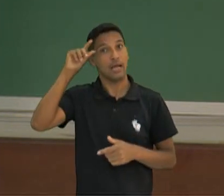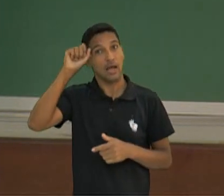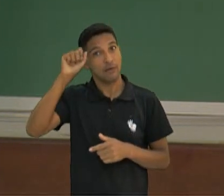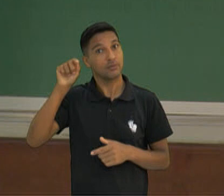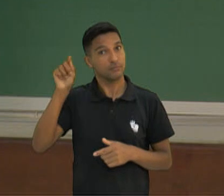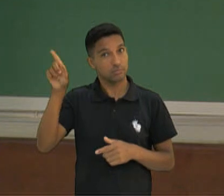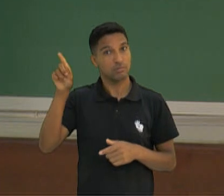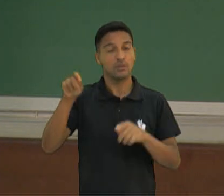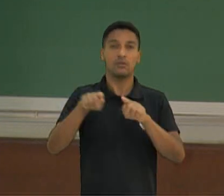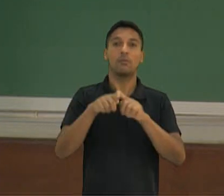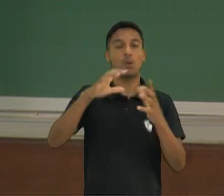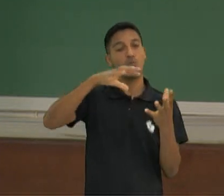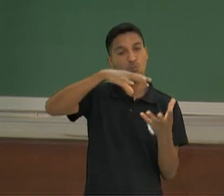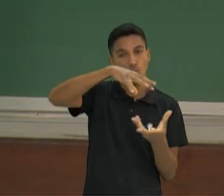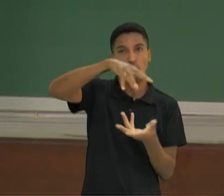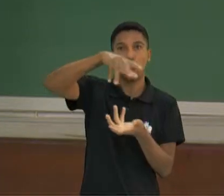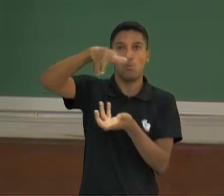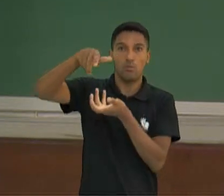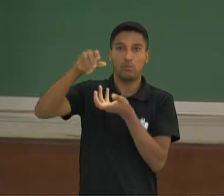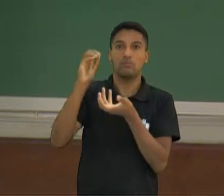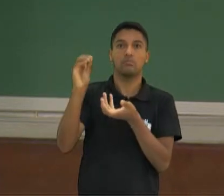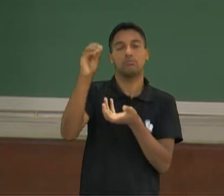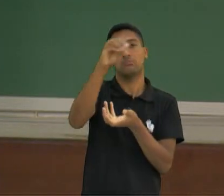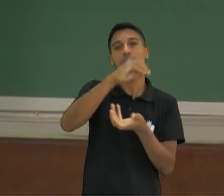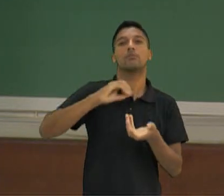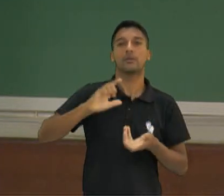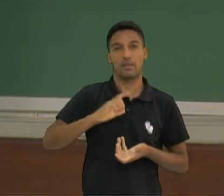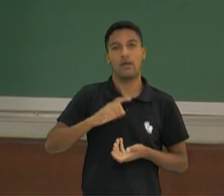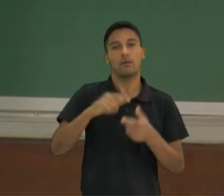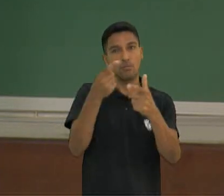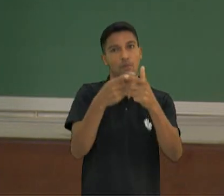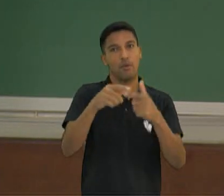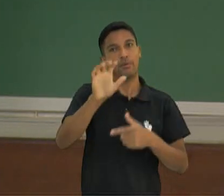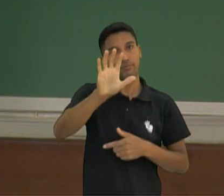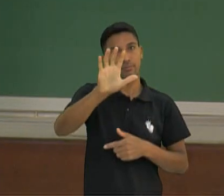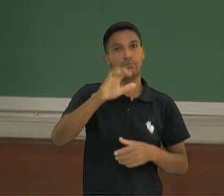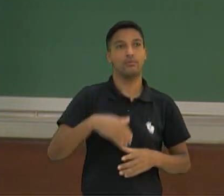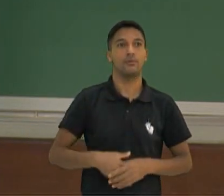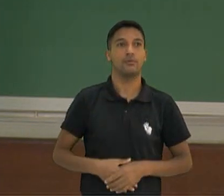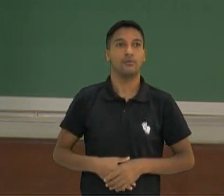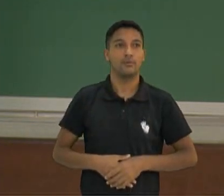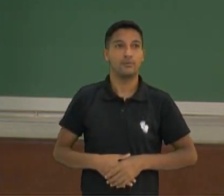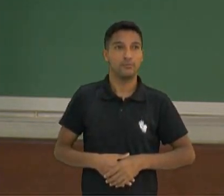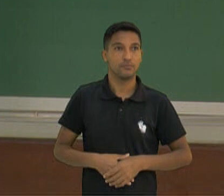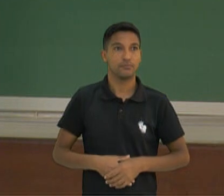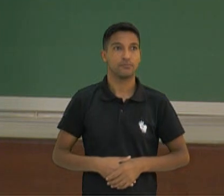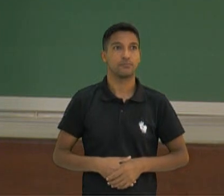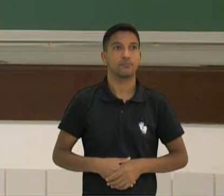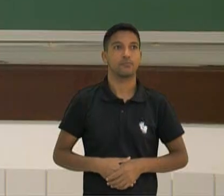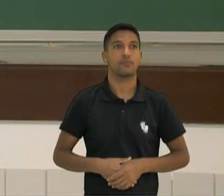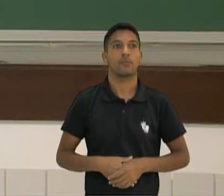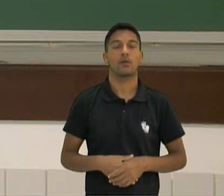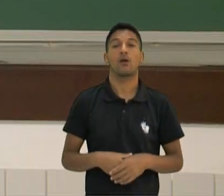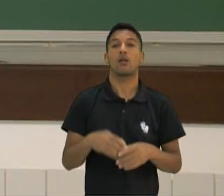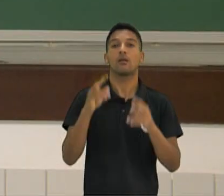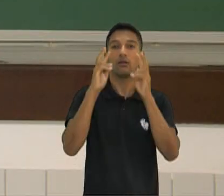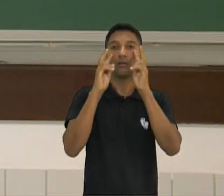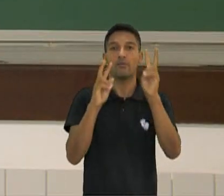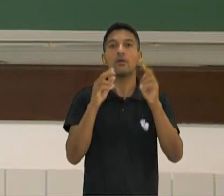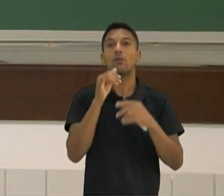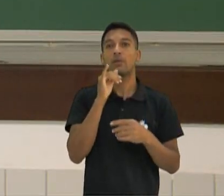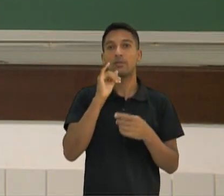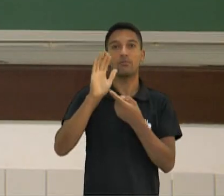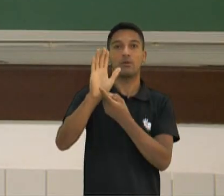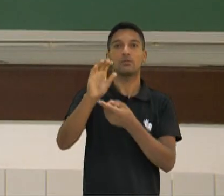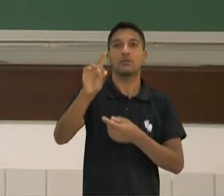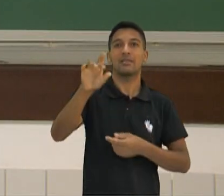há necessidade, literalmente, de uma mudança da sistemática de vida que nós temos hoje. Para isso, nós temos a